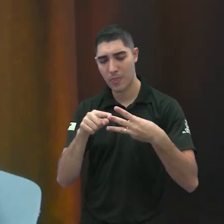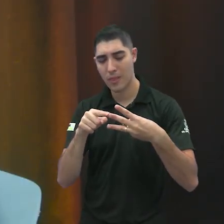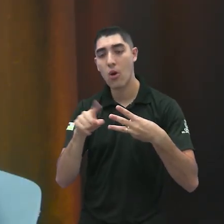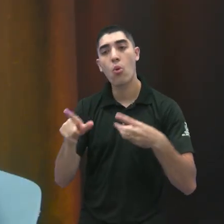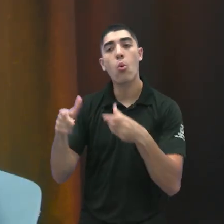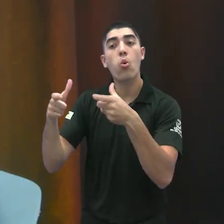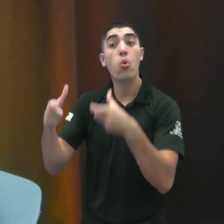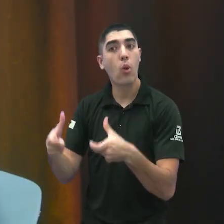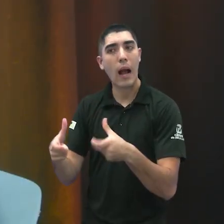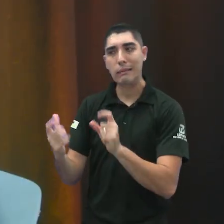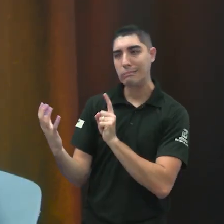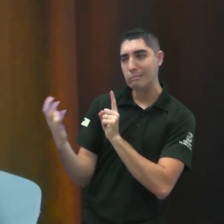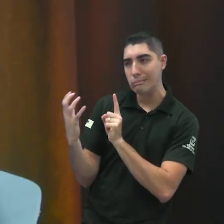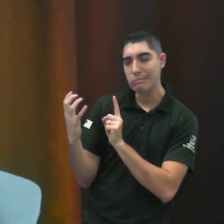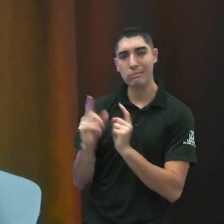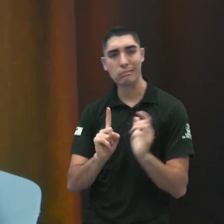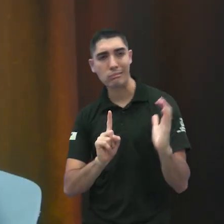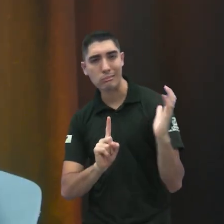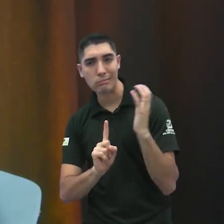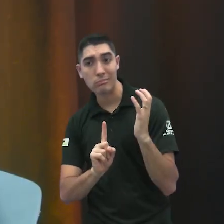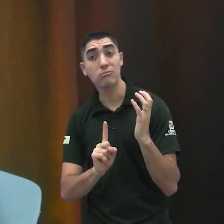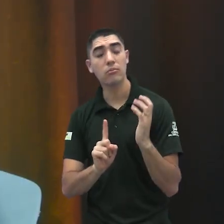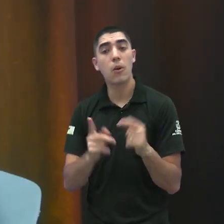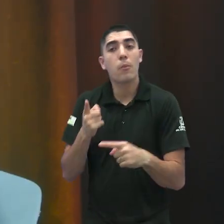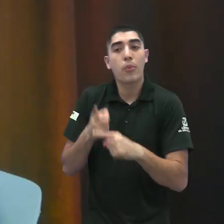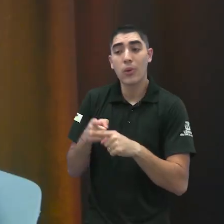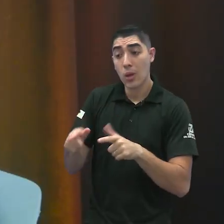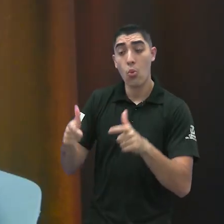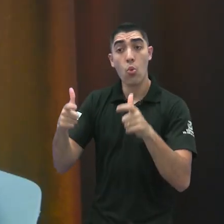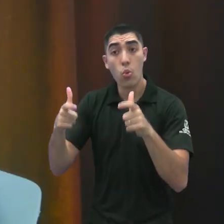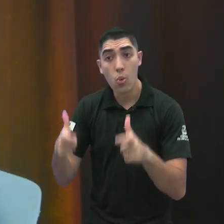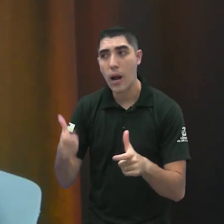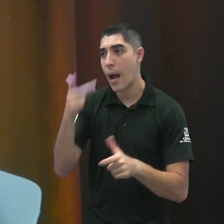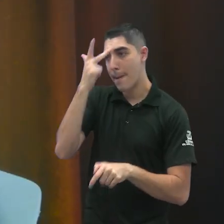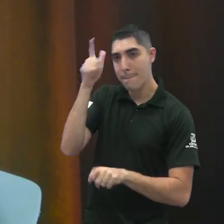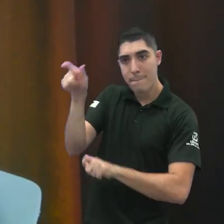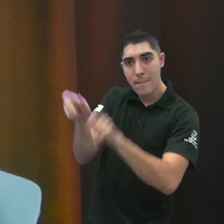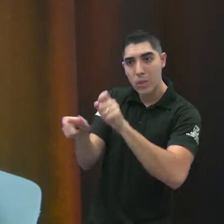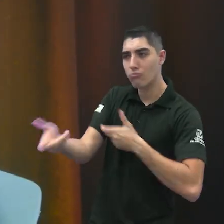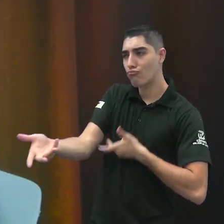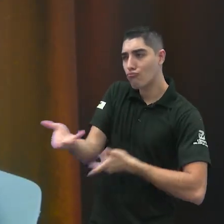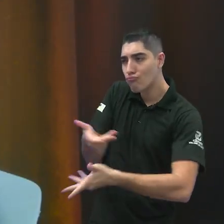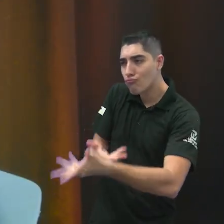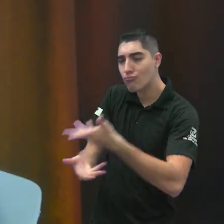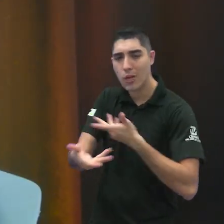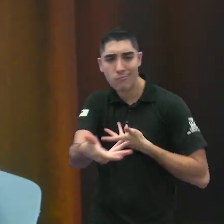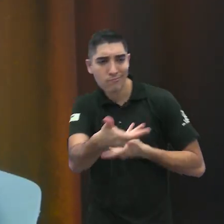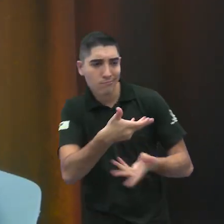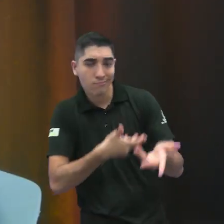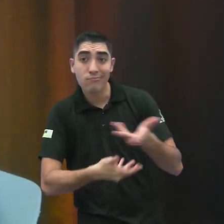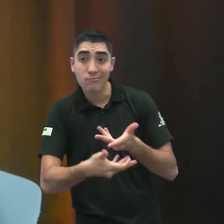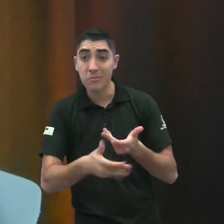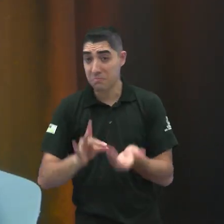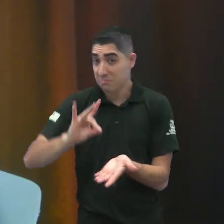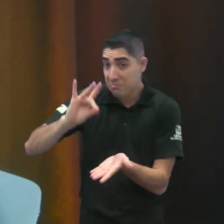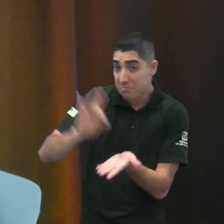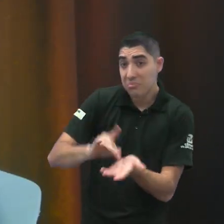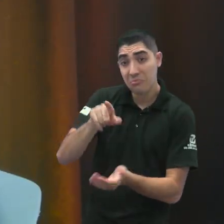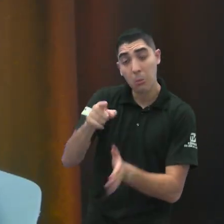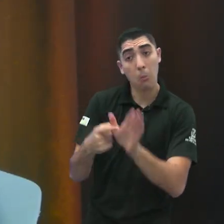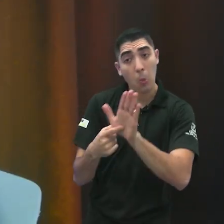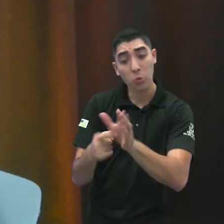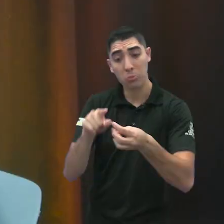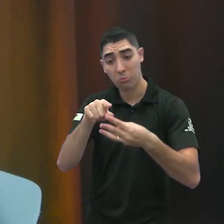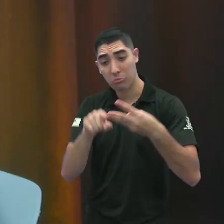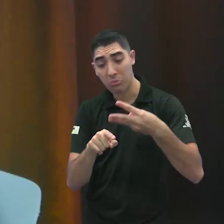meio, né? Porque a gente diz muito sobre as pessoas e os ambientes que a gente se relaciona, né? Então, isso é fato, né? Você já está mostrando